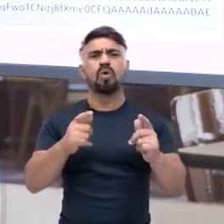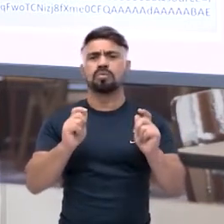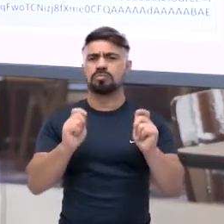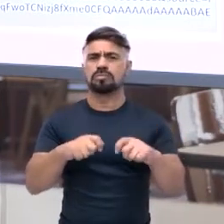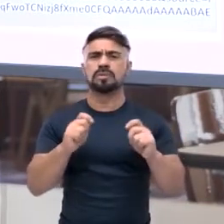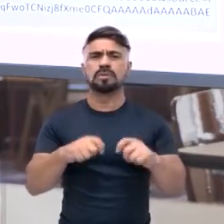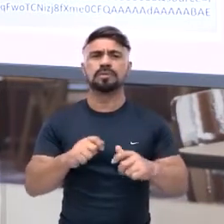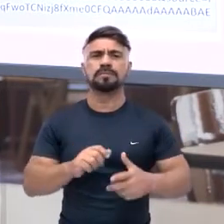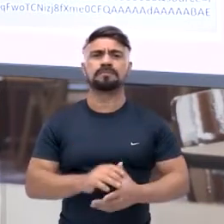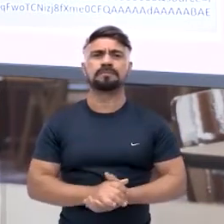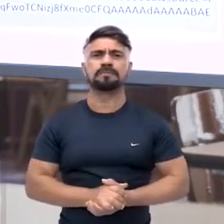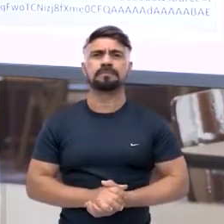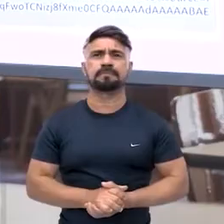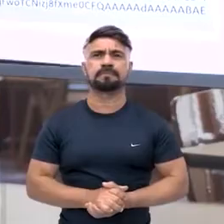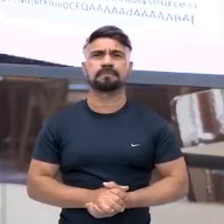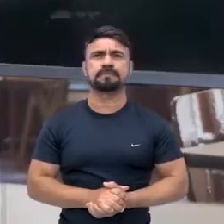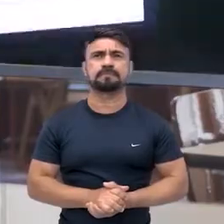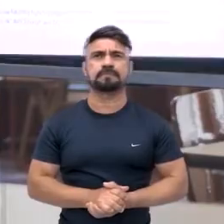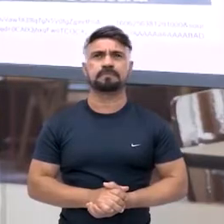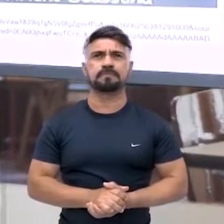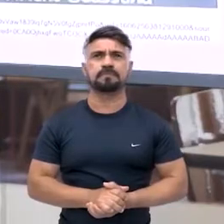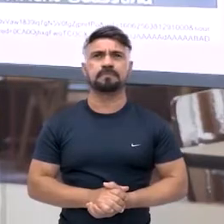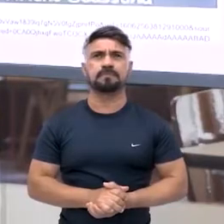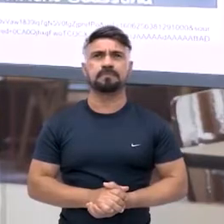ao mesmo tempo, ok?